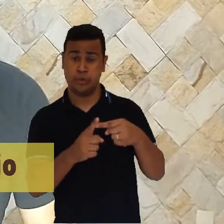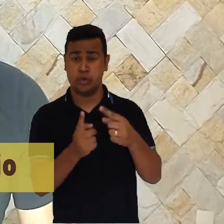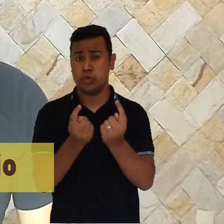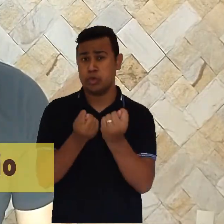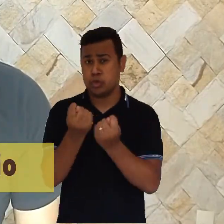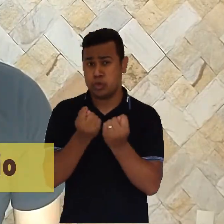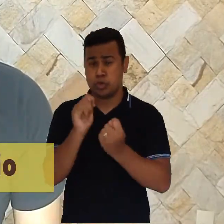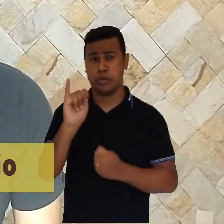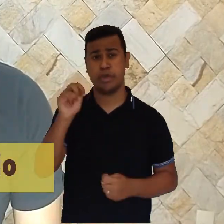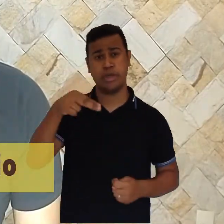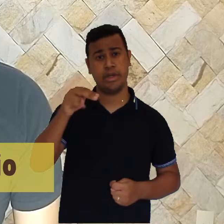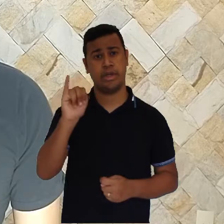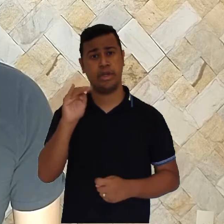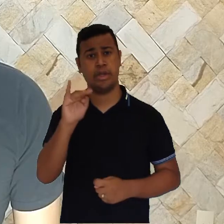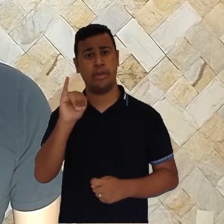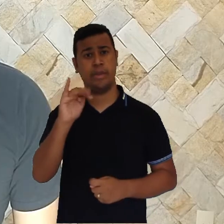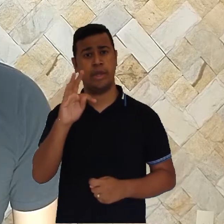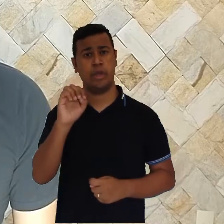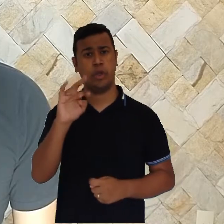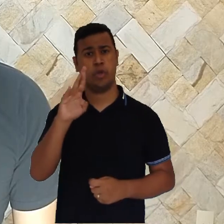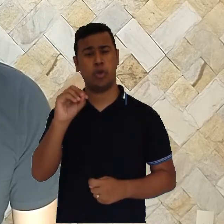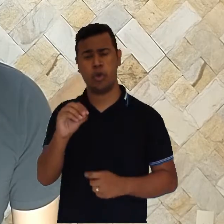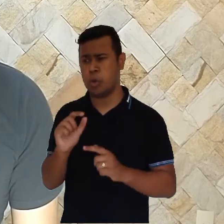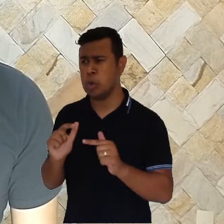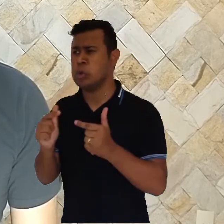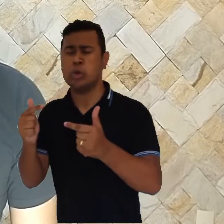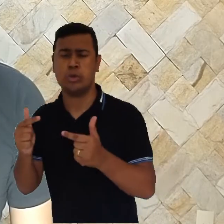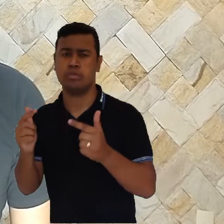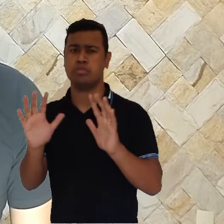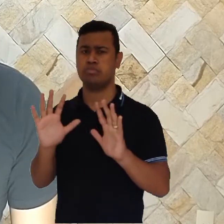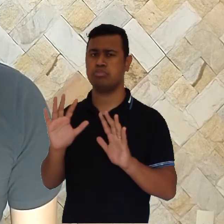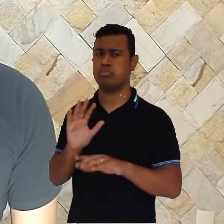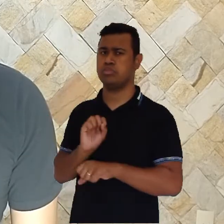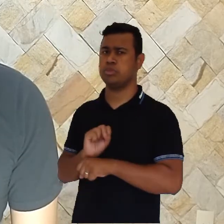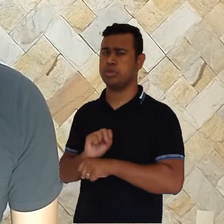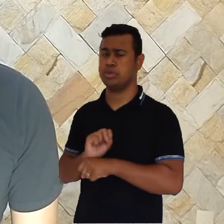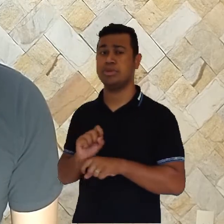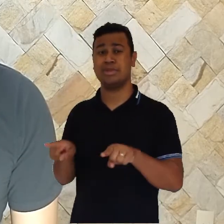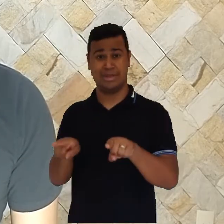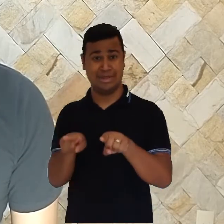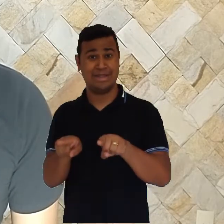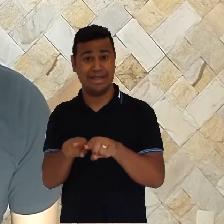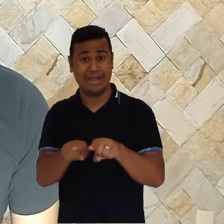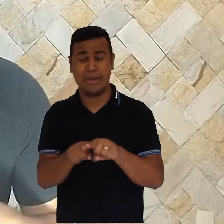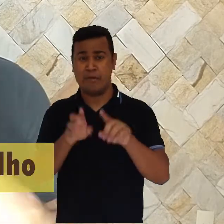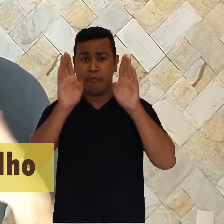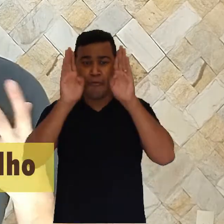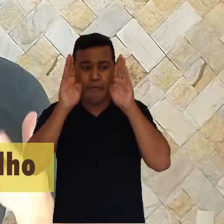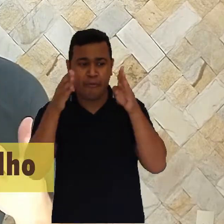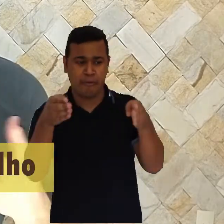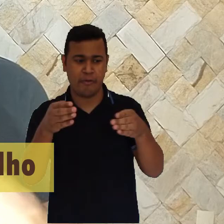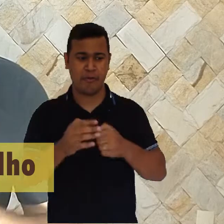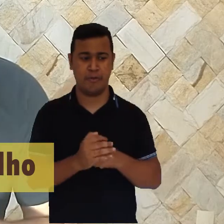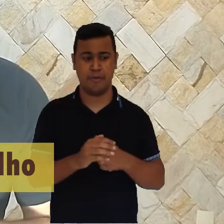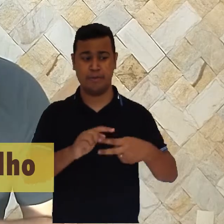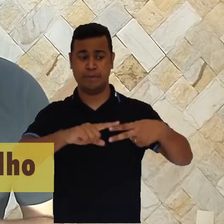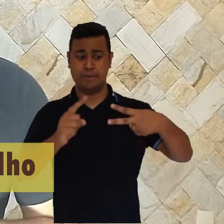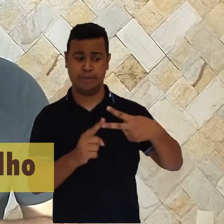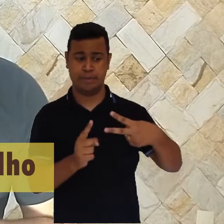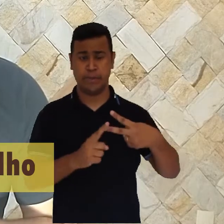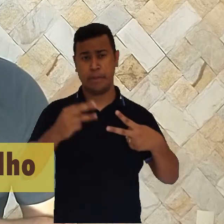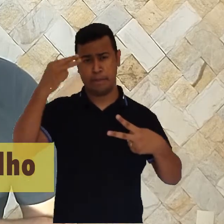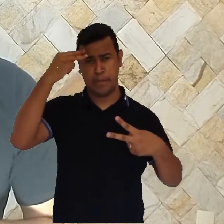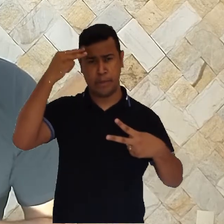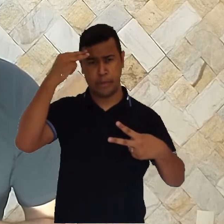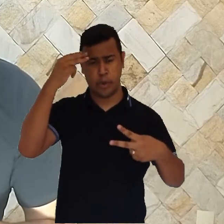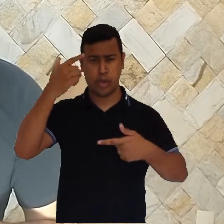inibitório, que nos possibilita frear impulsos, evitar distrações e manter o foco atencional em uma tarefa. A memória de trabalho, que nos